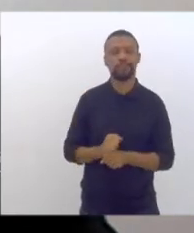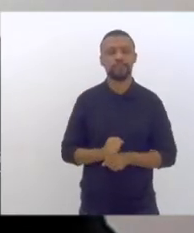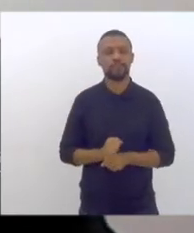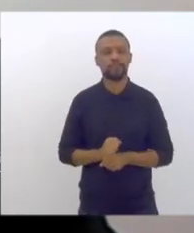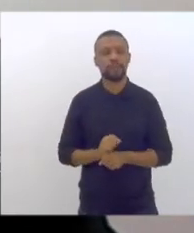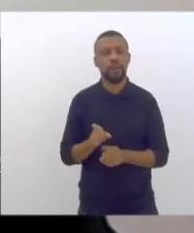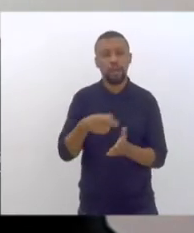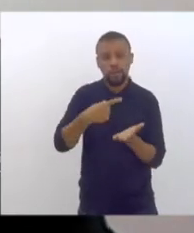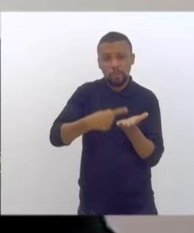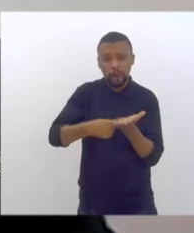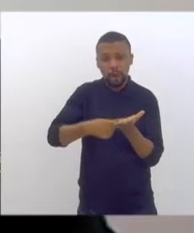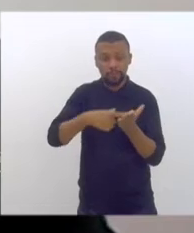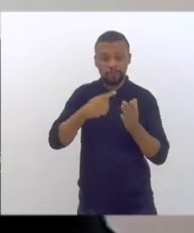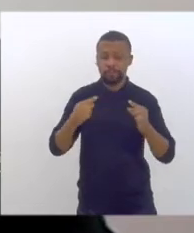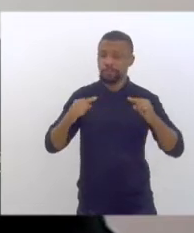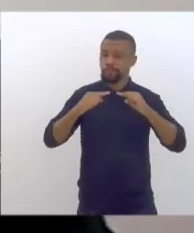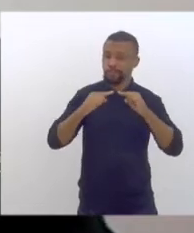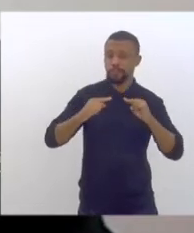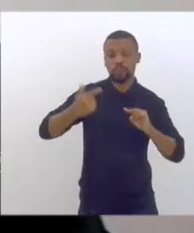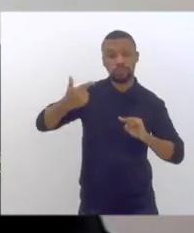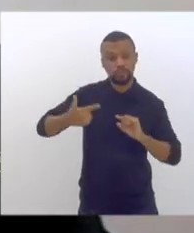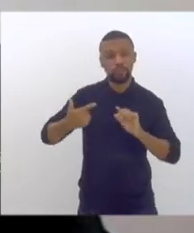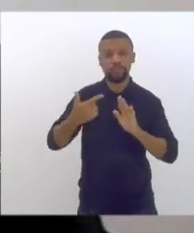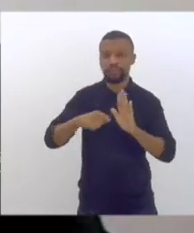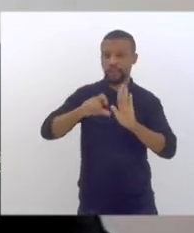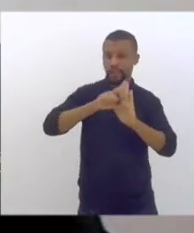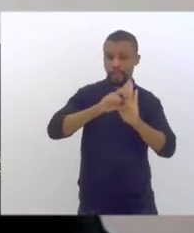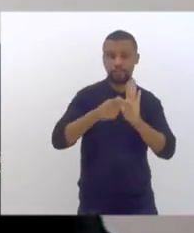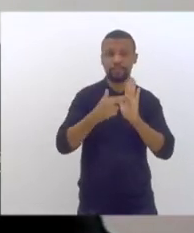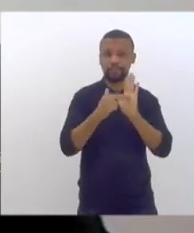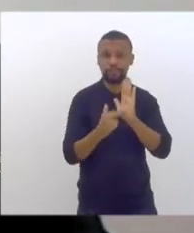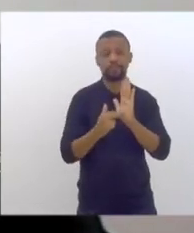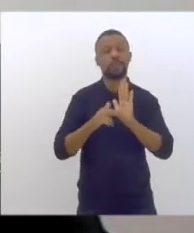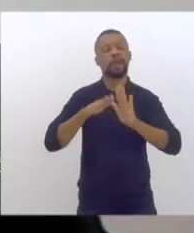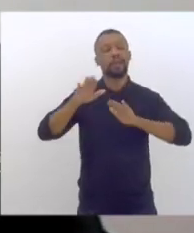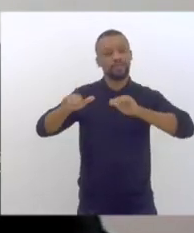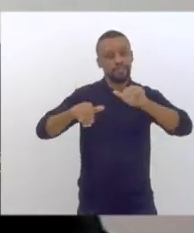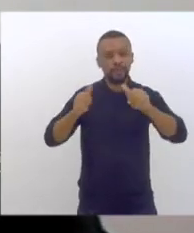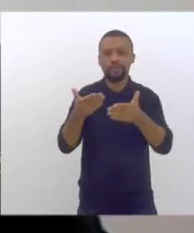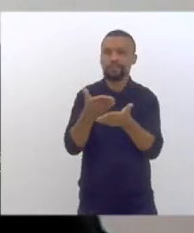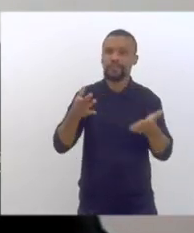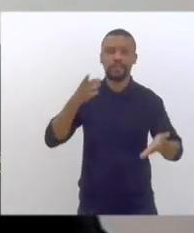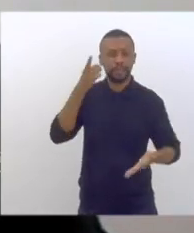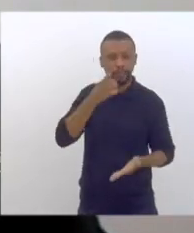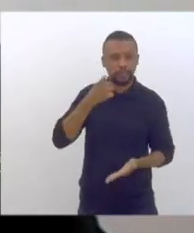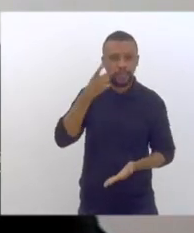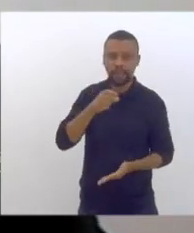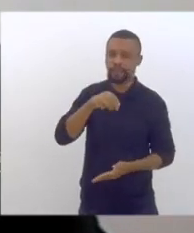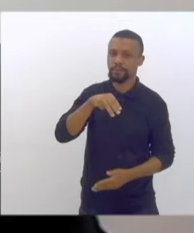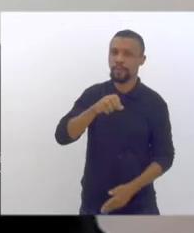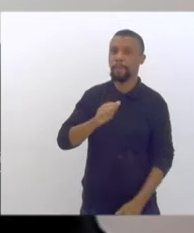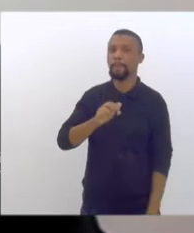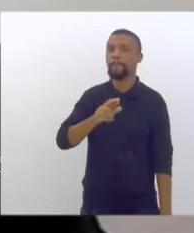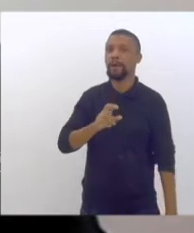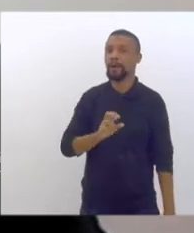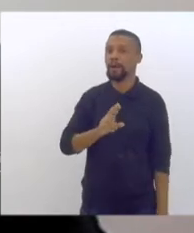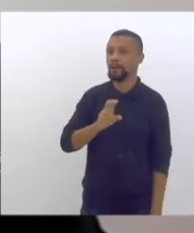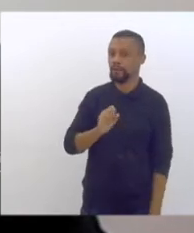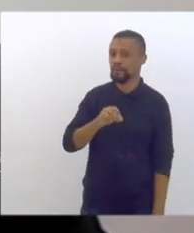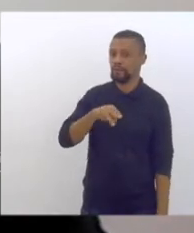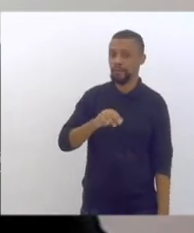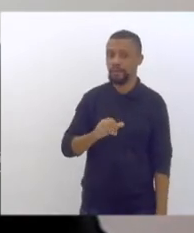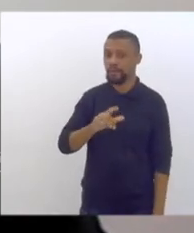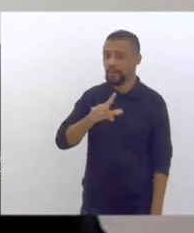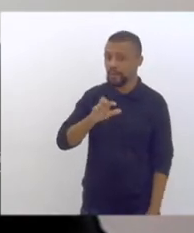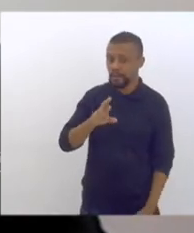combinado com parágrafo 2º artigo 4326 interno convoca os senhores deputados Marcus Miller vice-presidente eo Machado